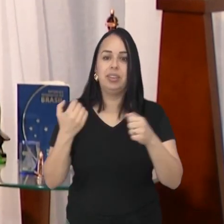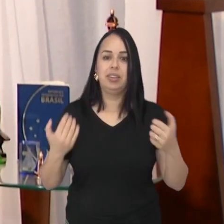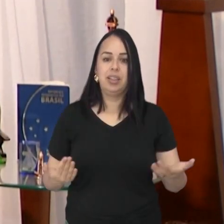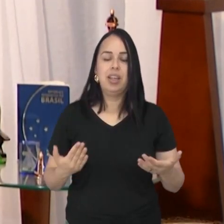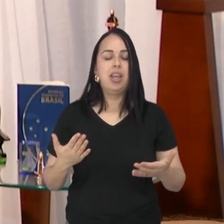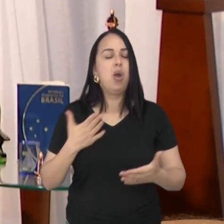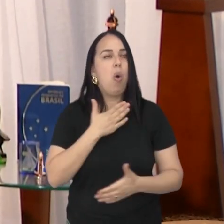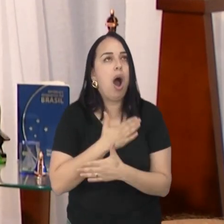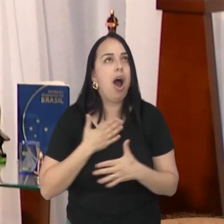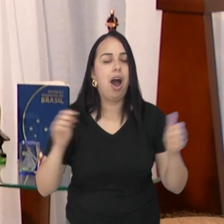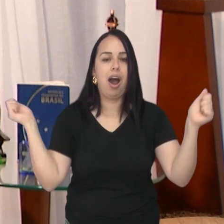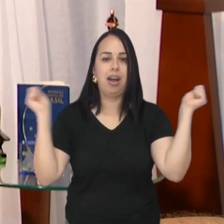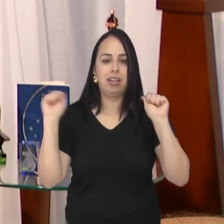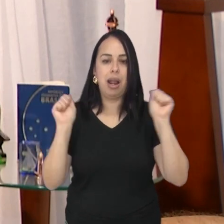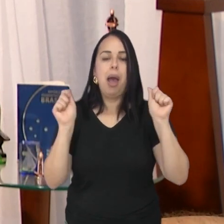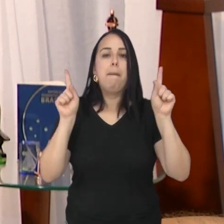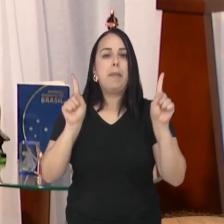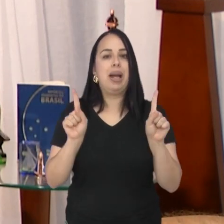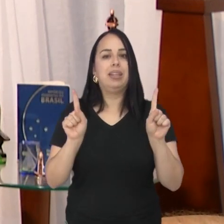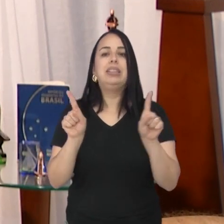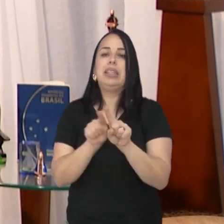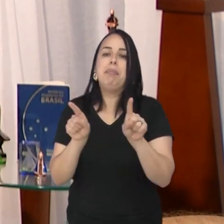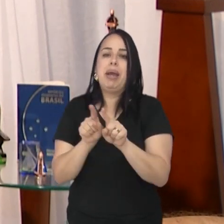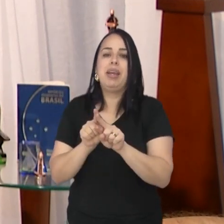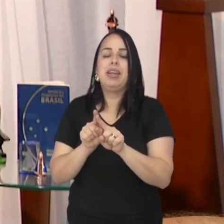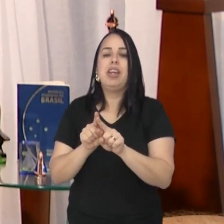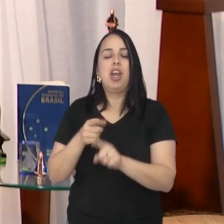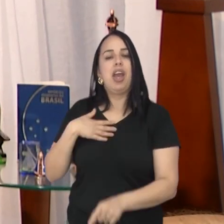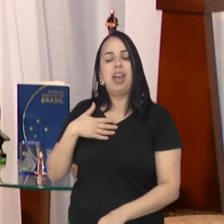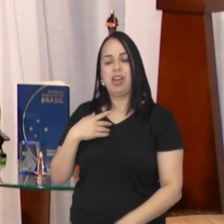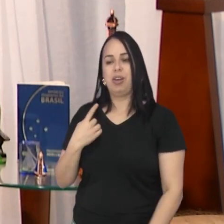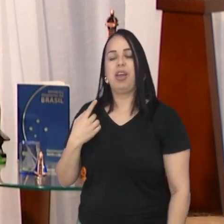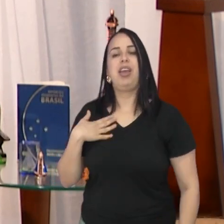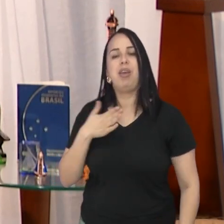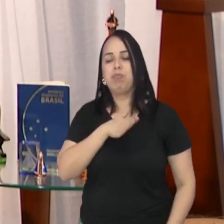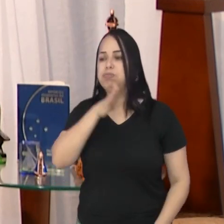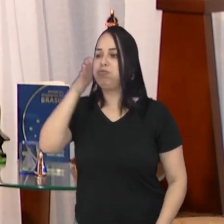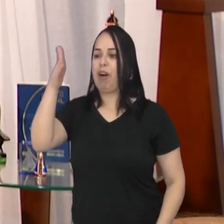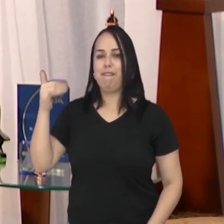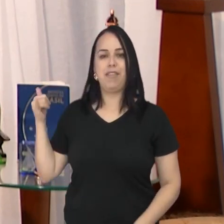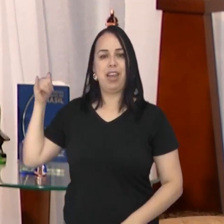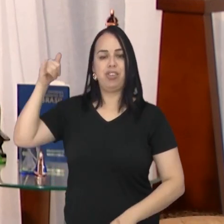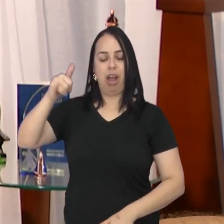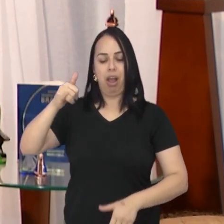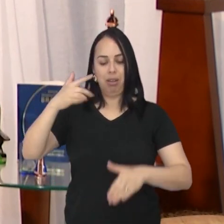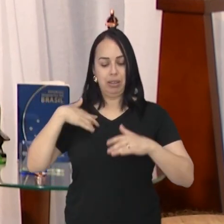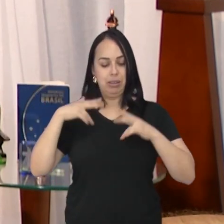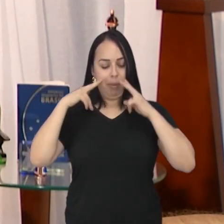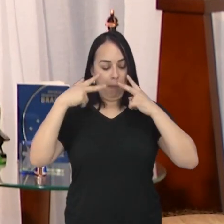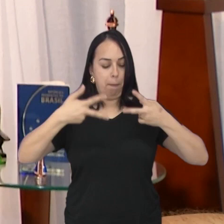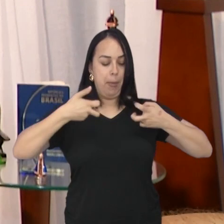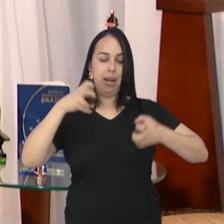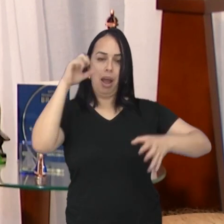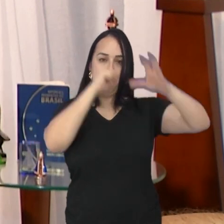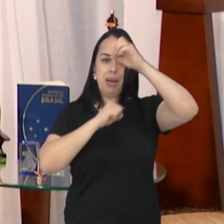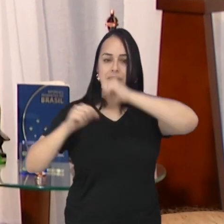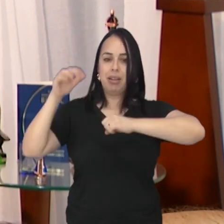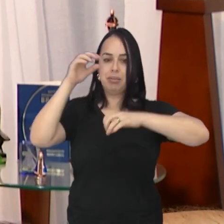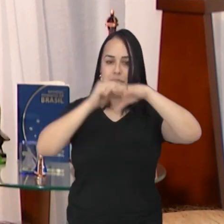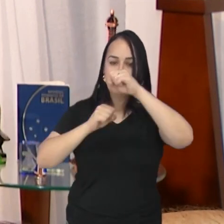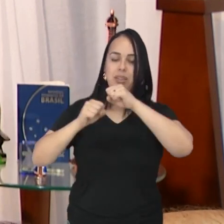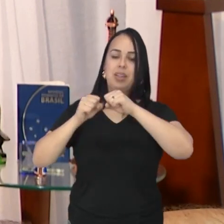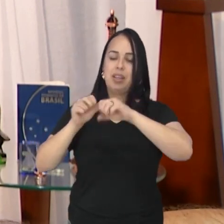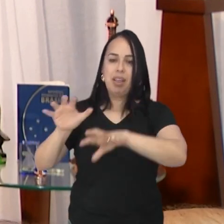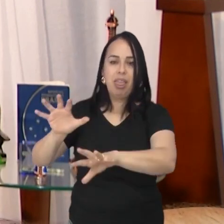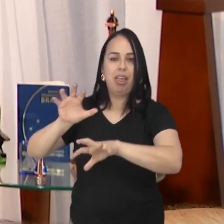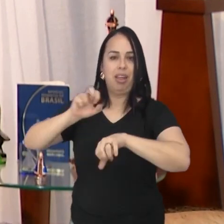Eu costumo dizer que além de hobby, é um momento que eu uso para me conectar comigo mesma, aflorar mais a criatividade e aprender mais